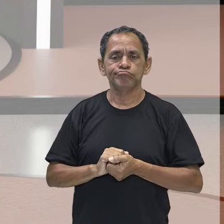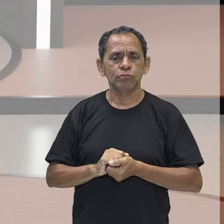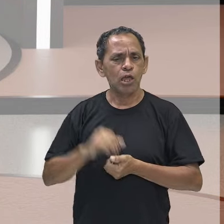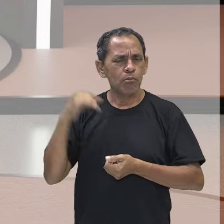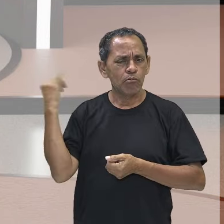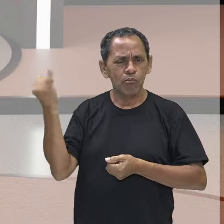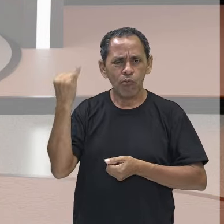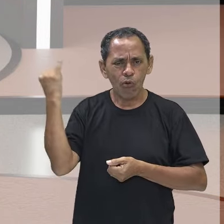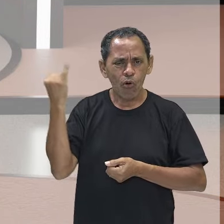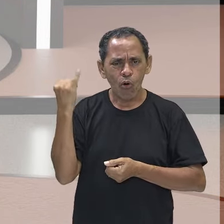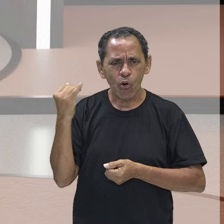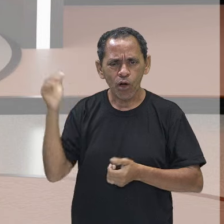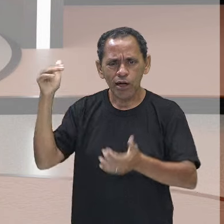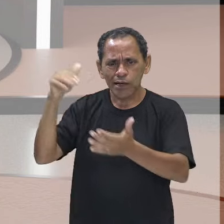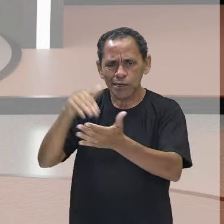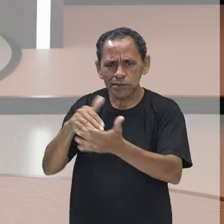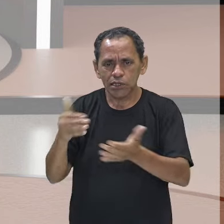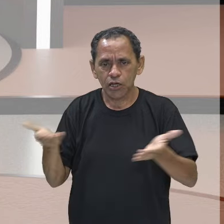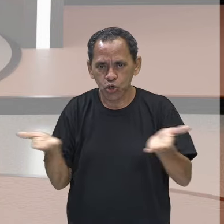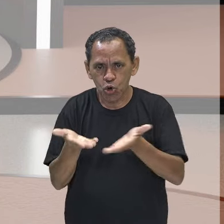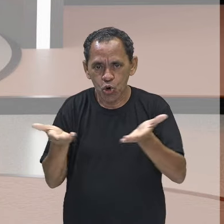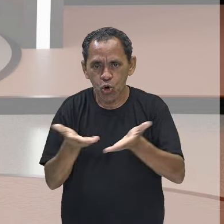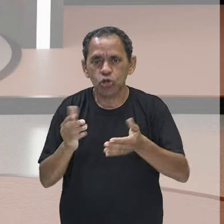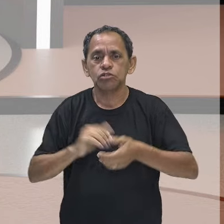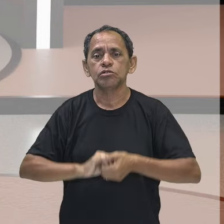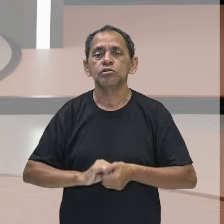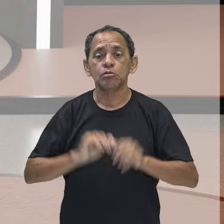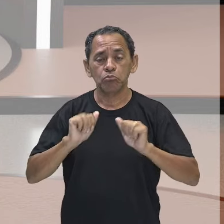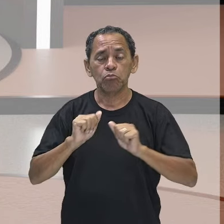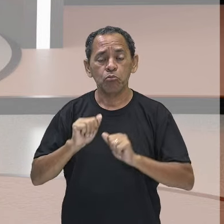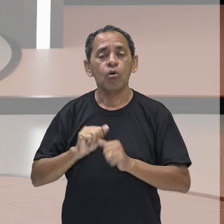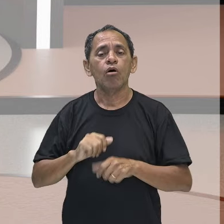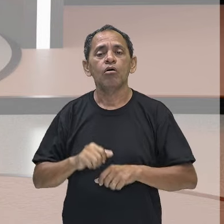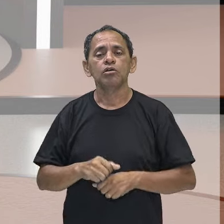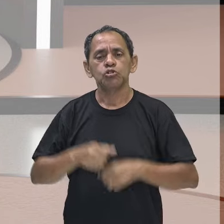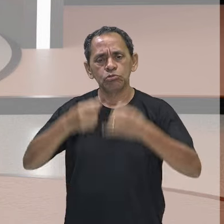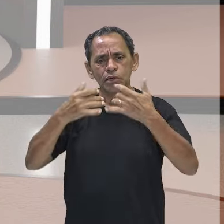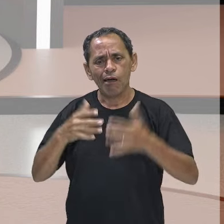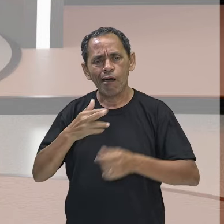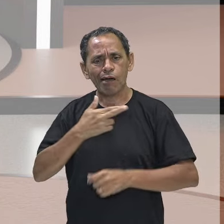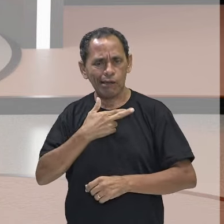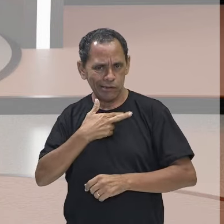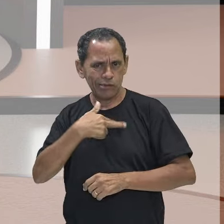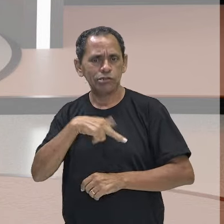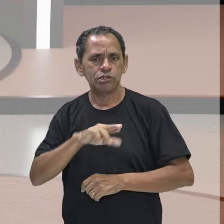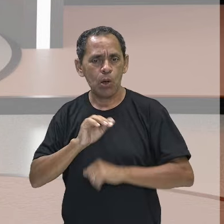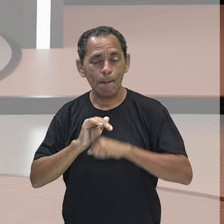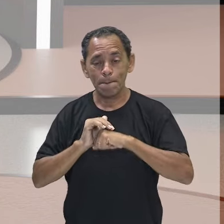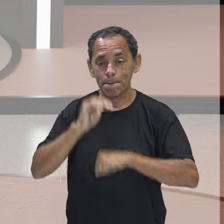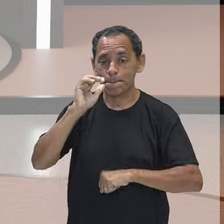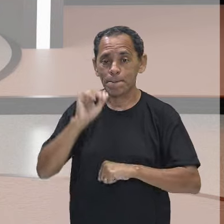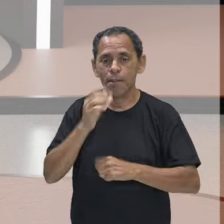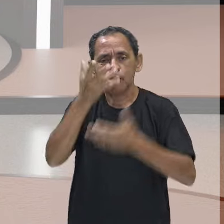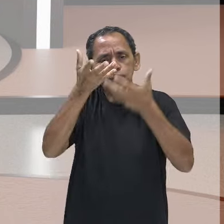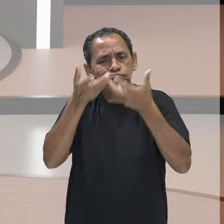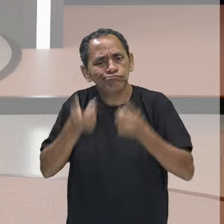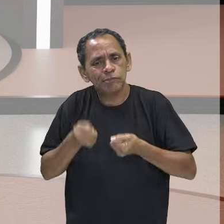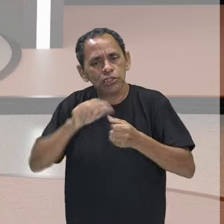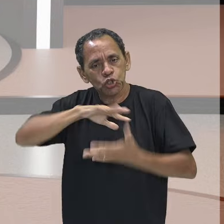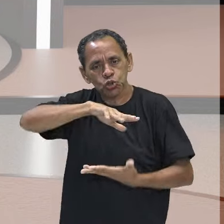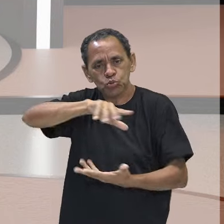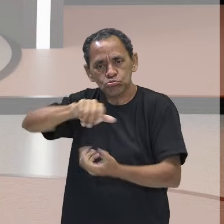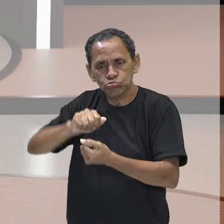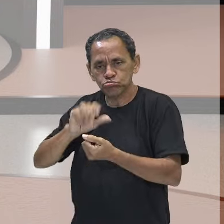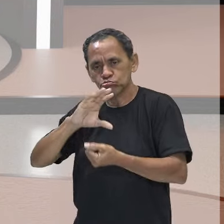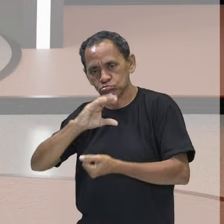importante até nos dias de hoje, tá, gente? Posso dizer que é a religião mais aceita dentro aqui do mundo